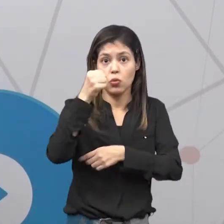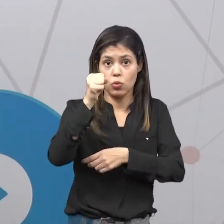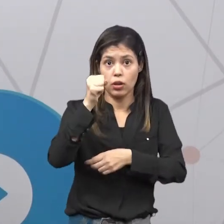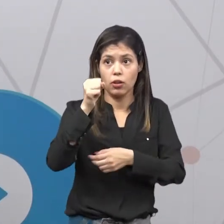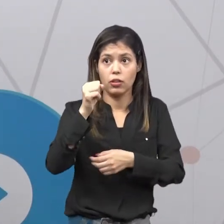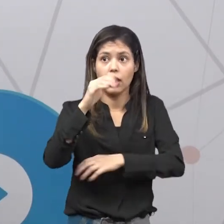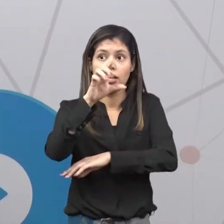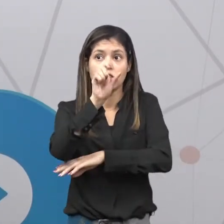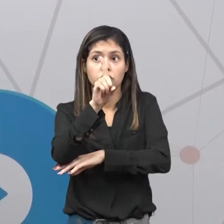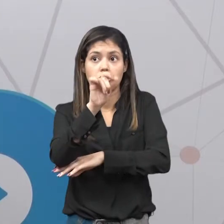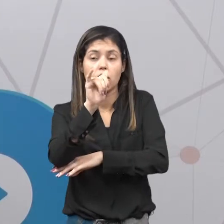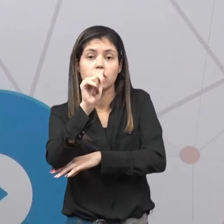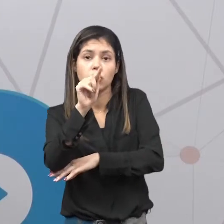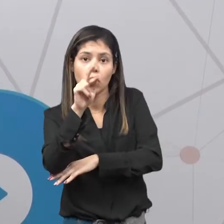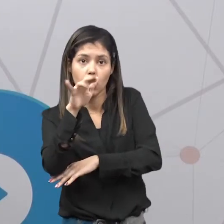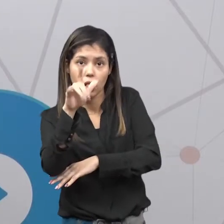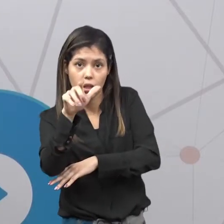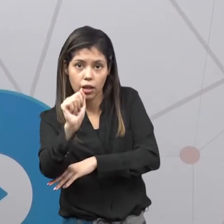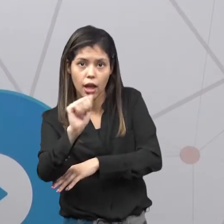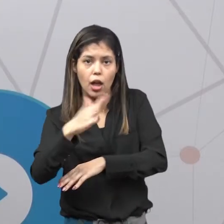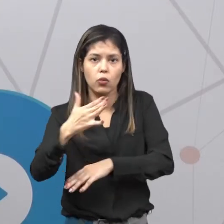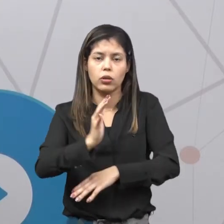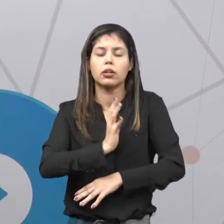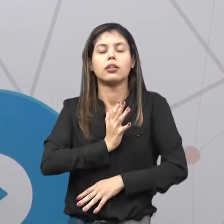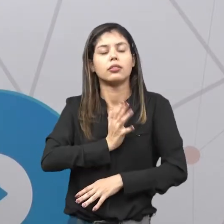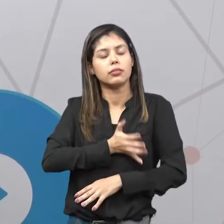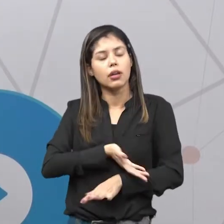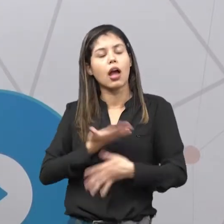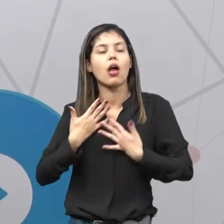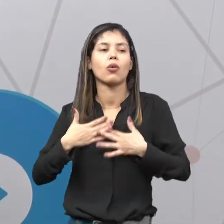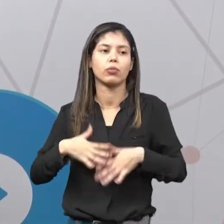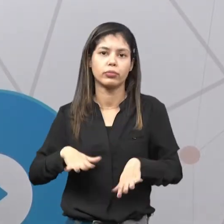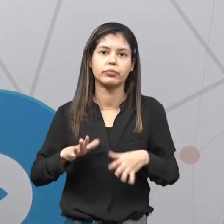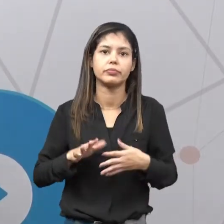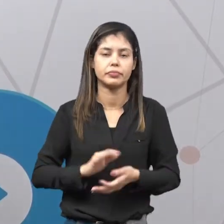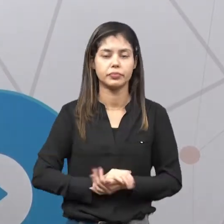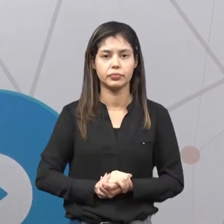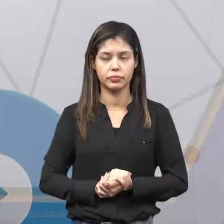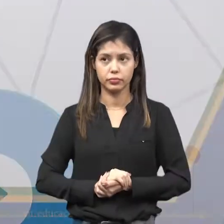pressão diastólica, que é quando o coração está relaxado.